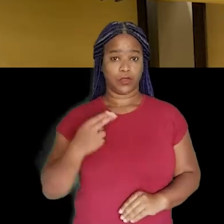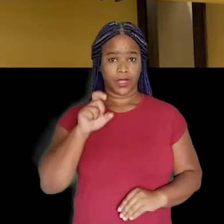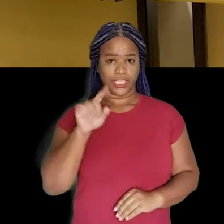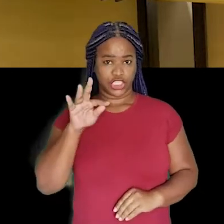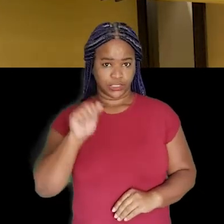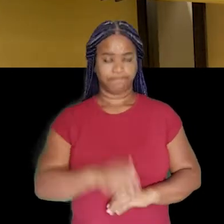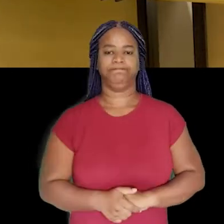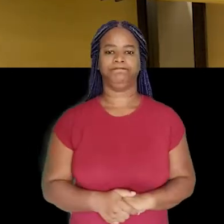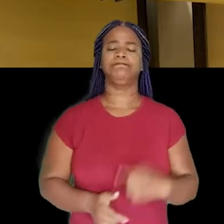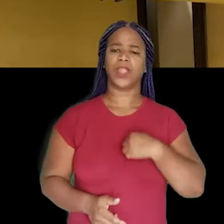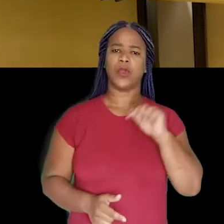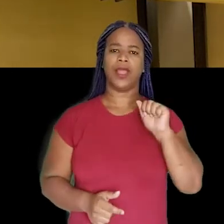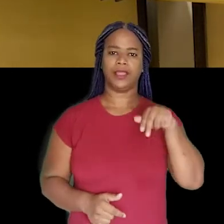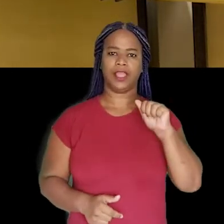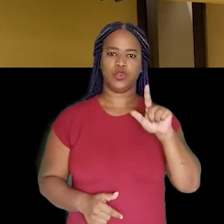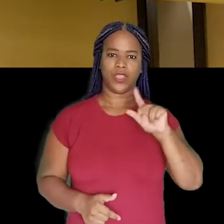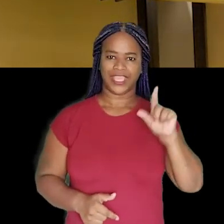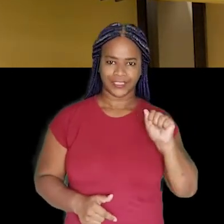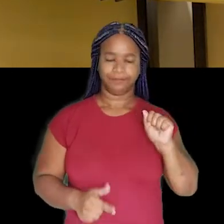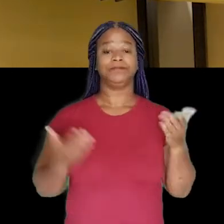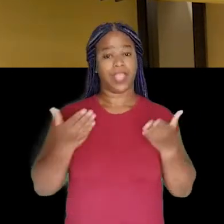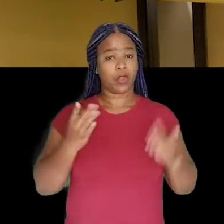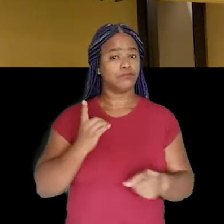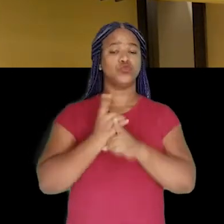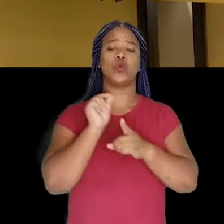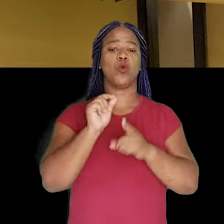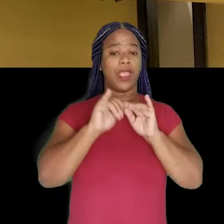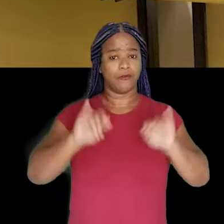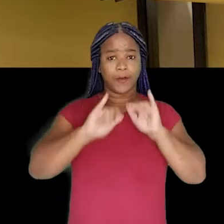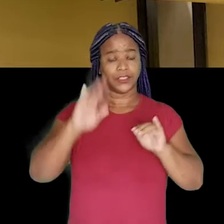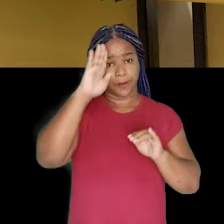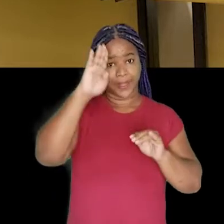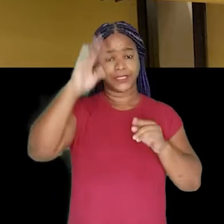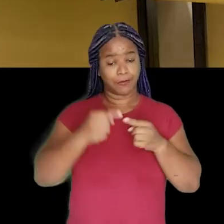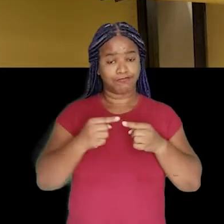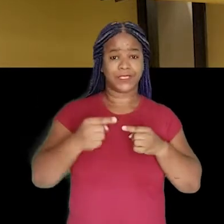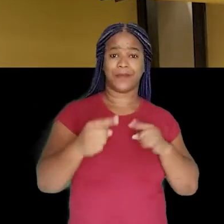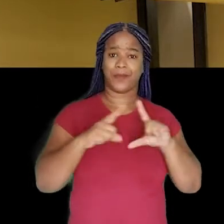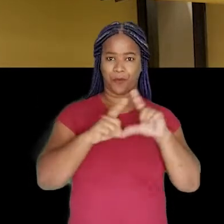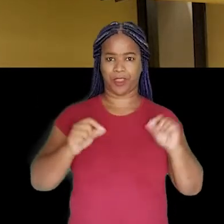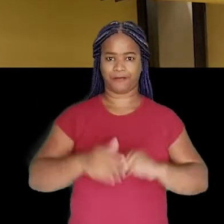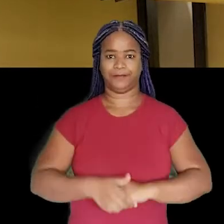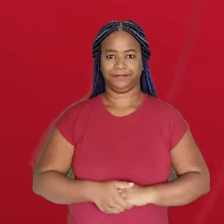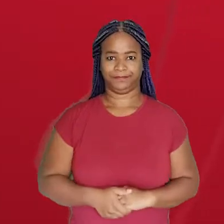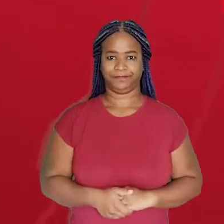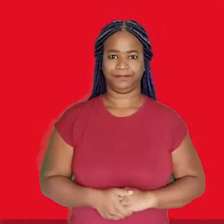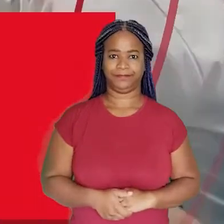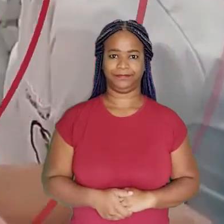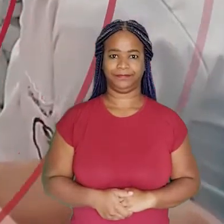Meu nome é Letícia Santos. E eu sou a Ana Luiz Oliveira e você fica sabendo agora o que foi destaque nessa semana na UFJF.